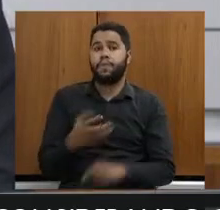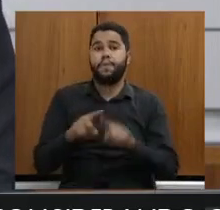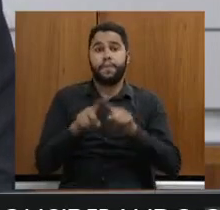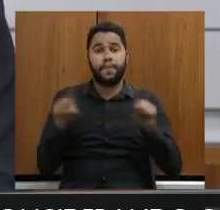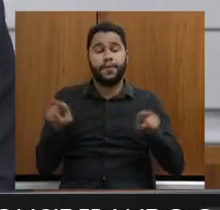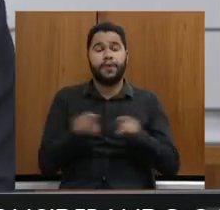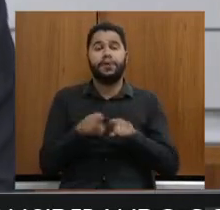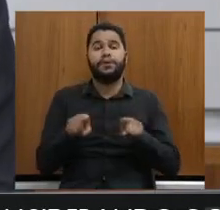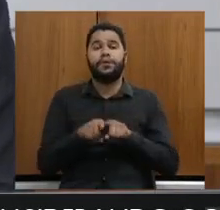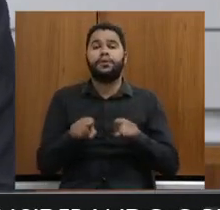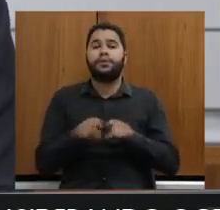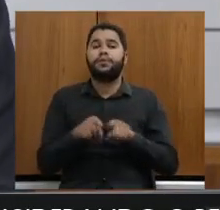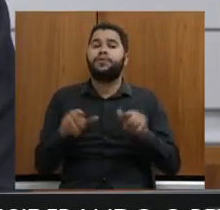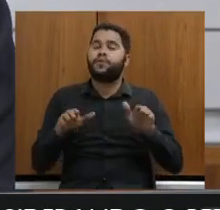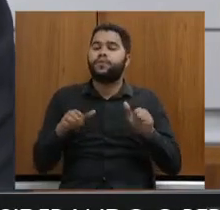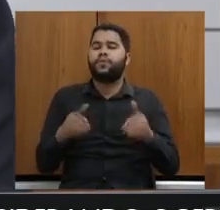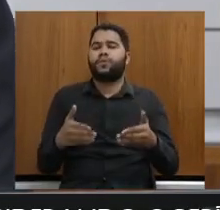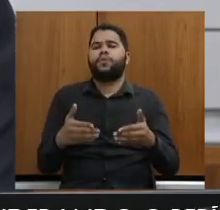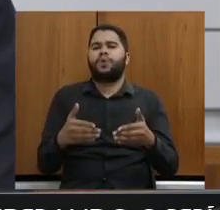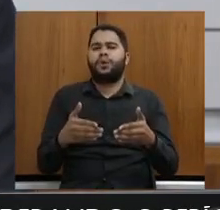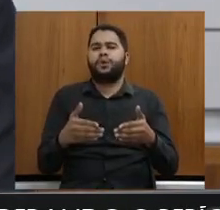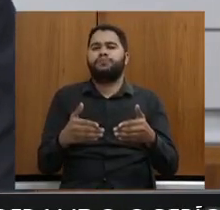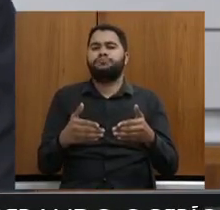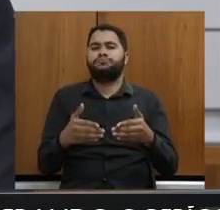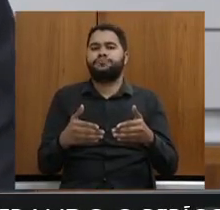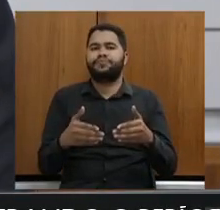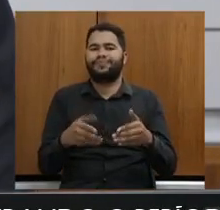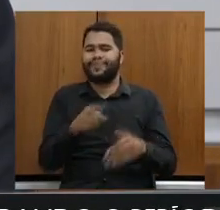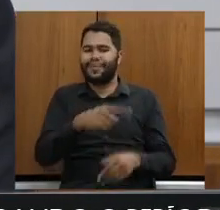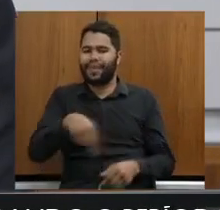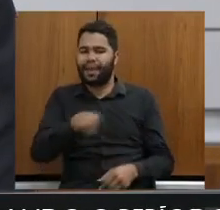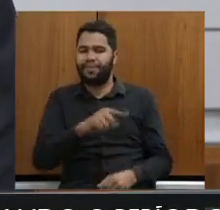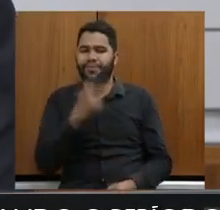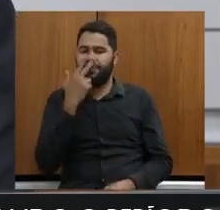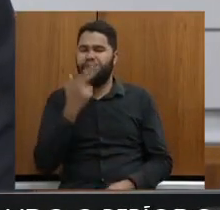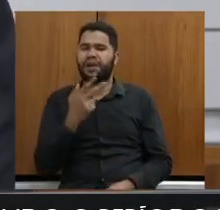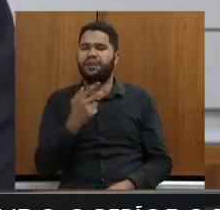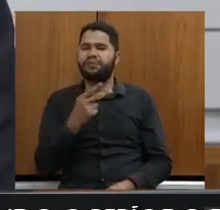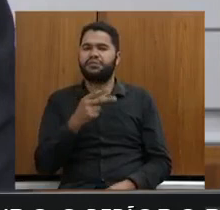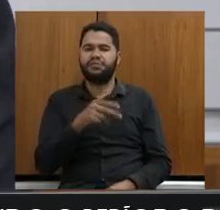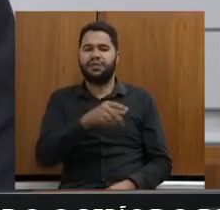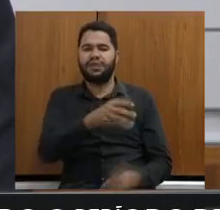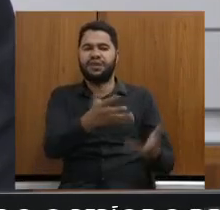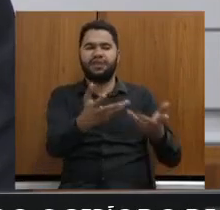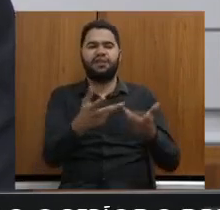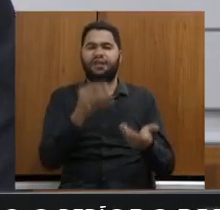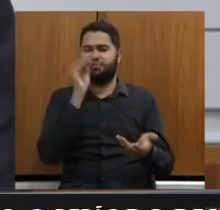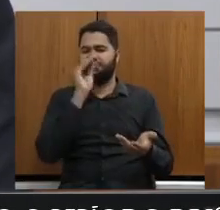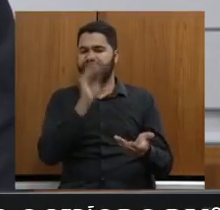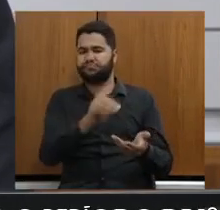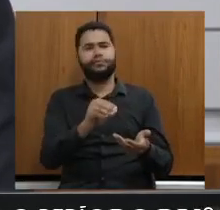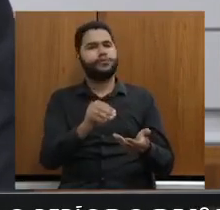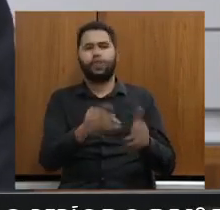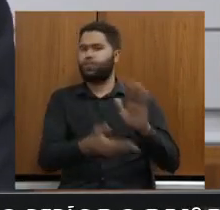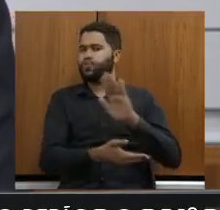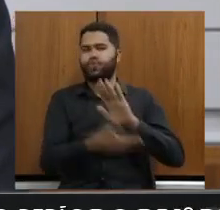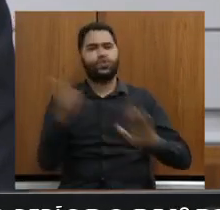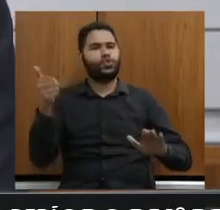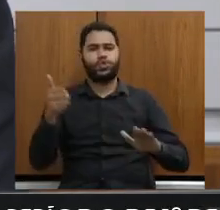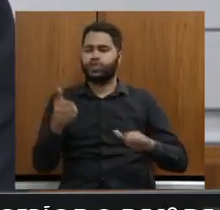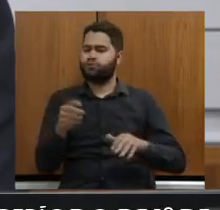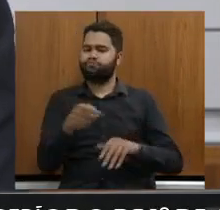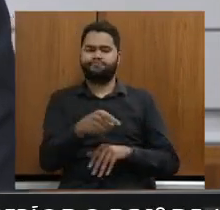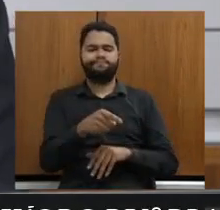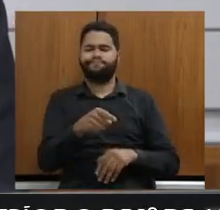focar em retirar aqueles produtores que que são mal-intencionados que são negligentes e são que não